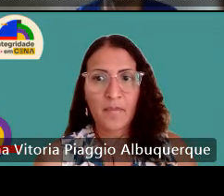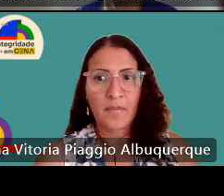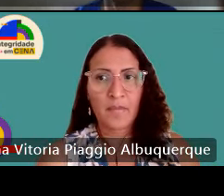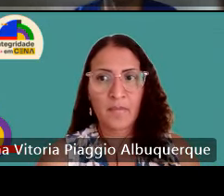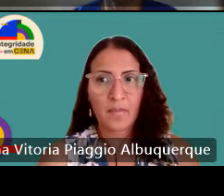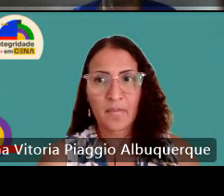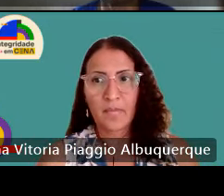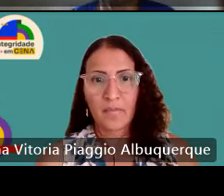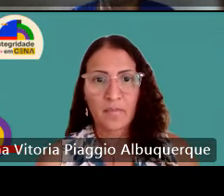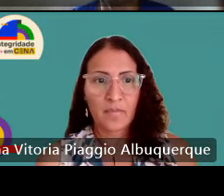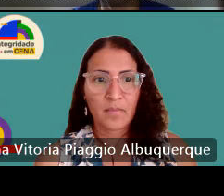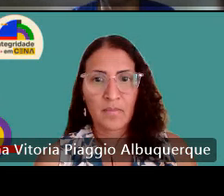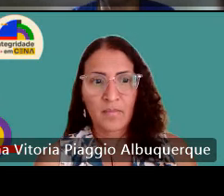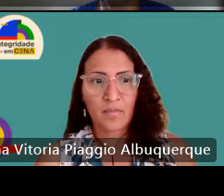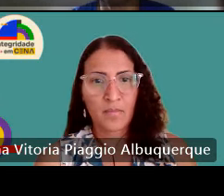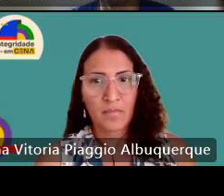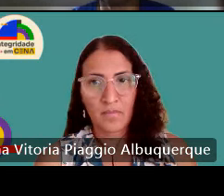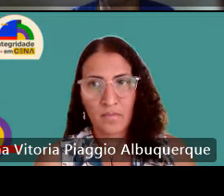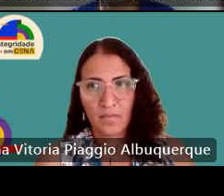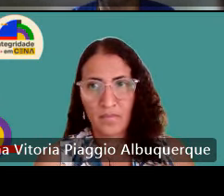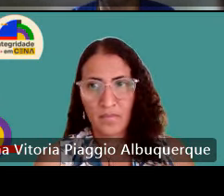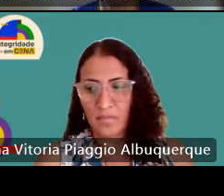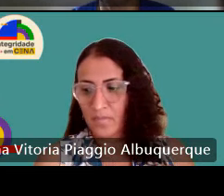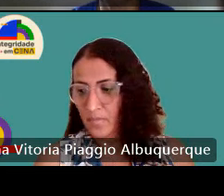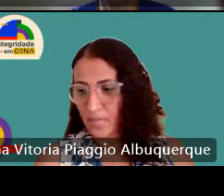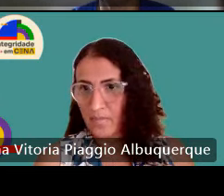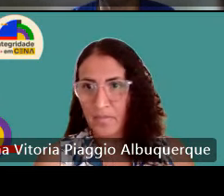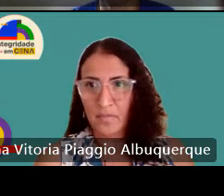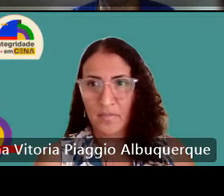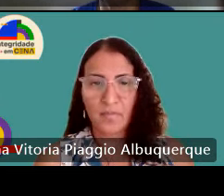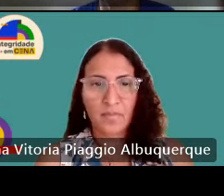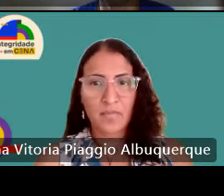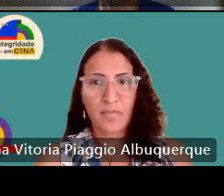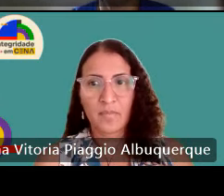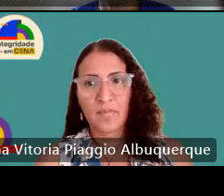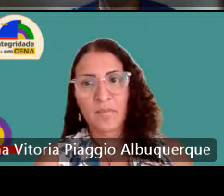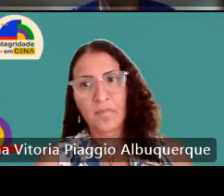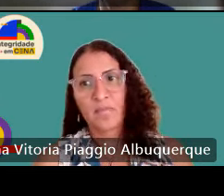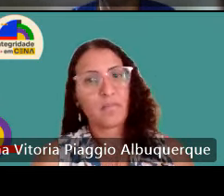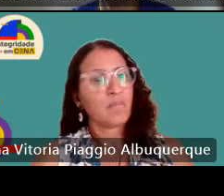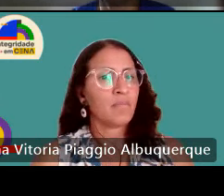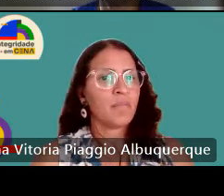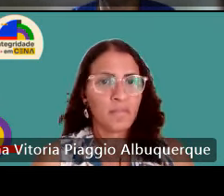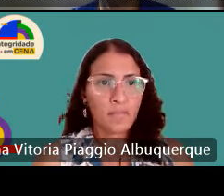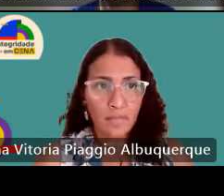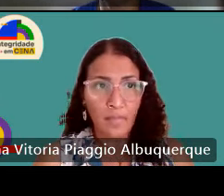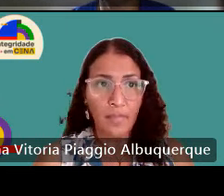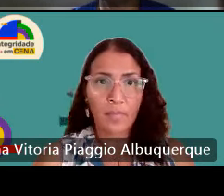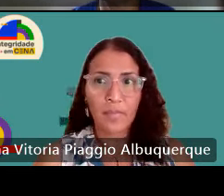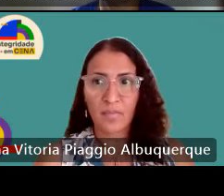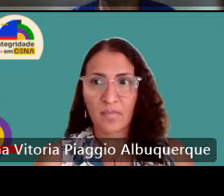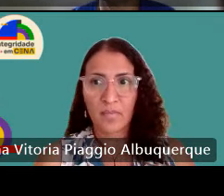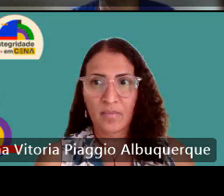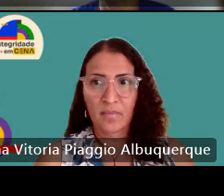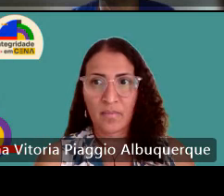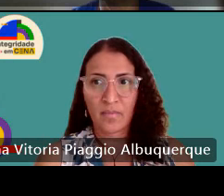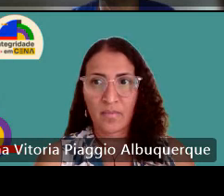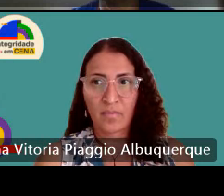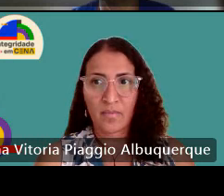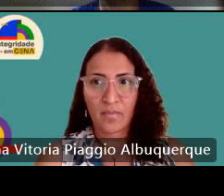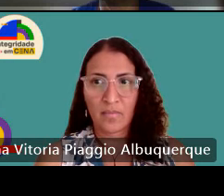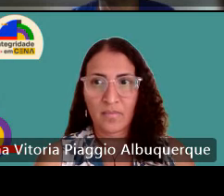que entra a questão da segurança jurídica que tá entre aquelas garantias né a gente precisa falar que o nosso arcabouço eh